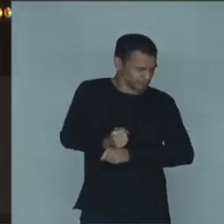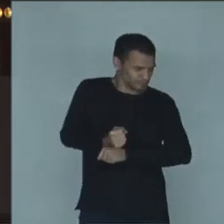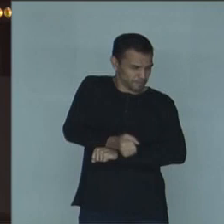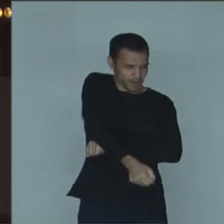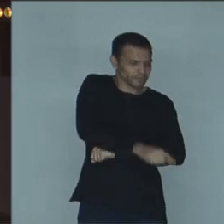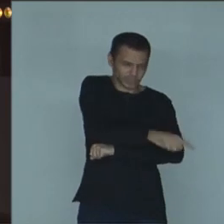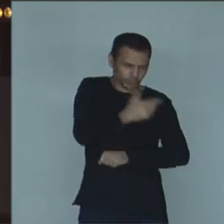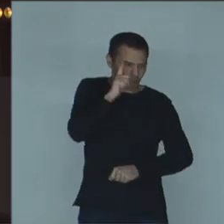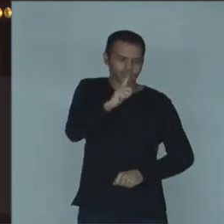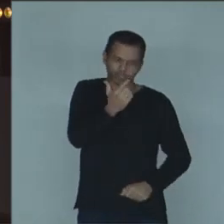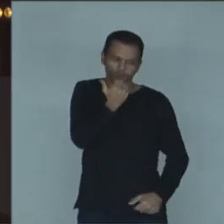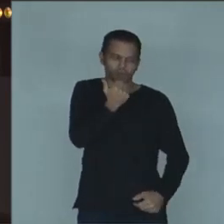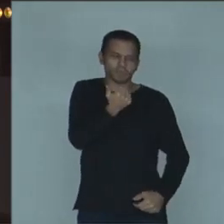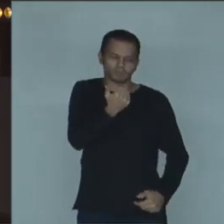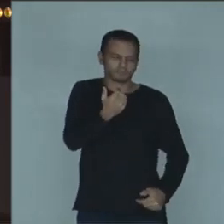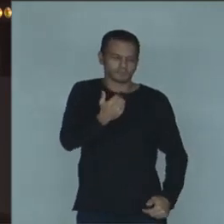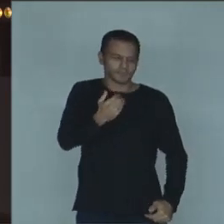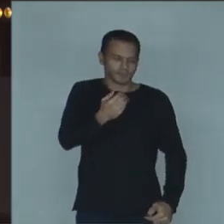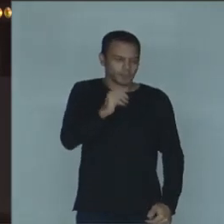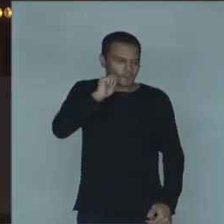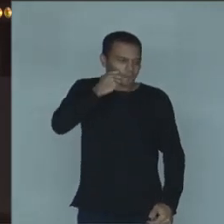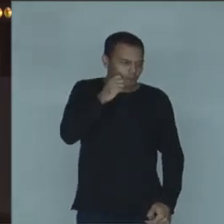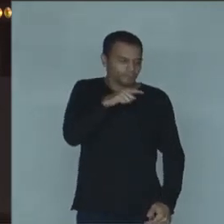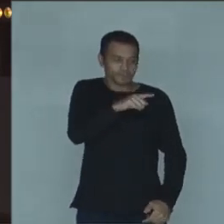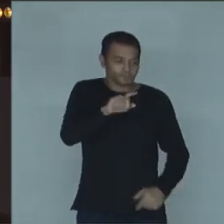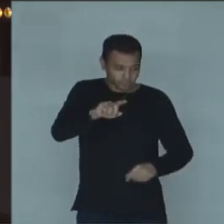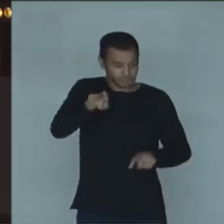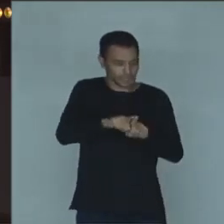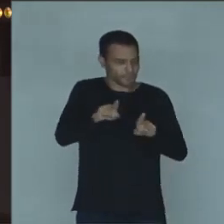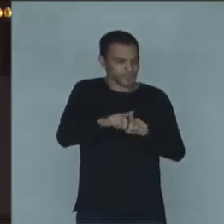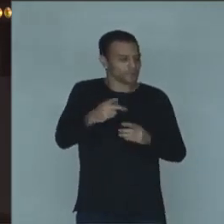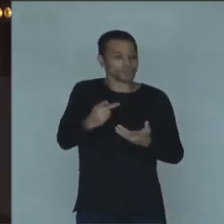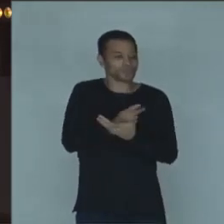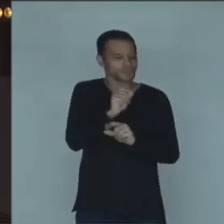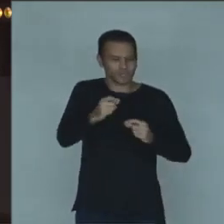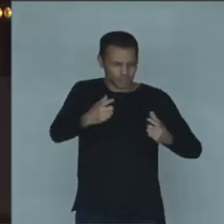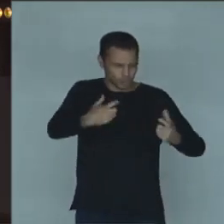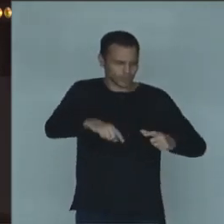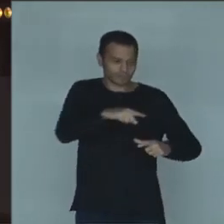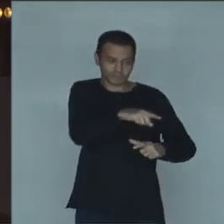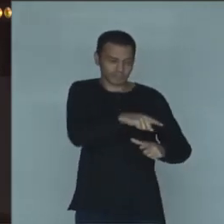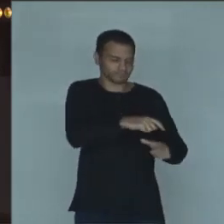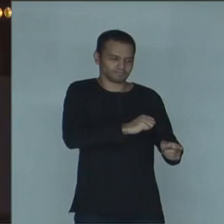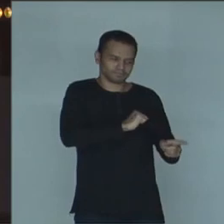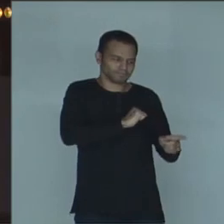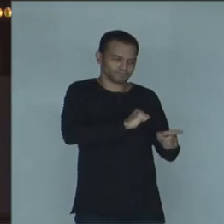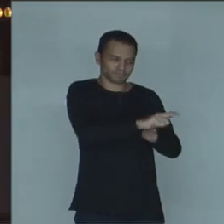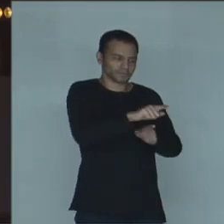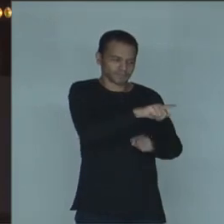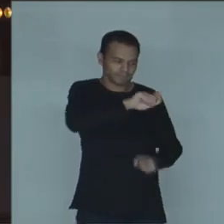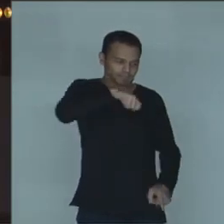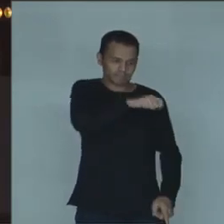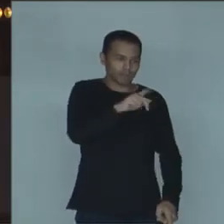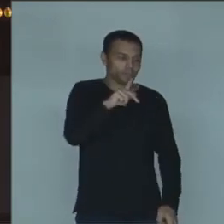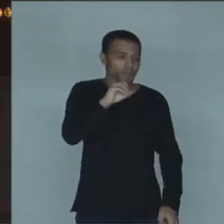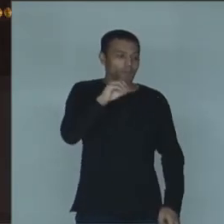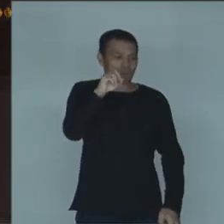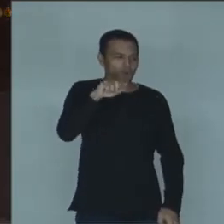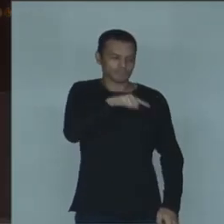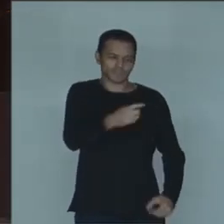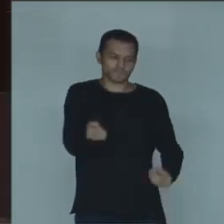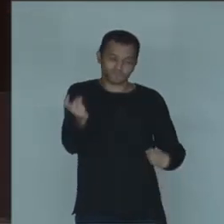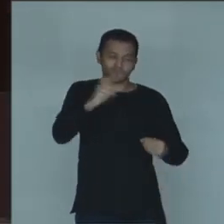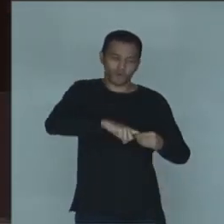até que volte a terra visto que der é tirado porque você é pó e ao pó